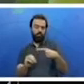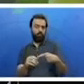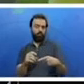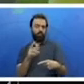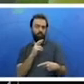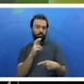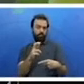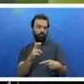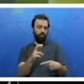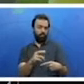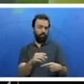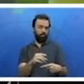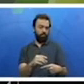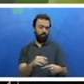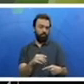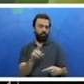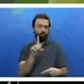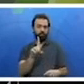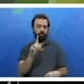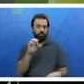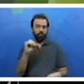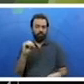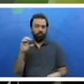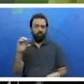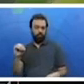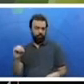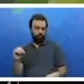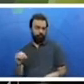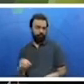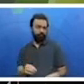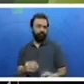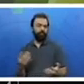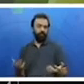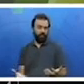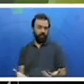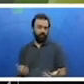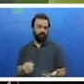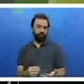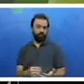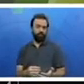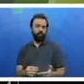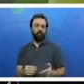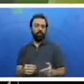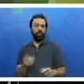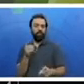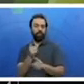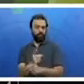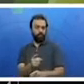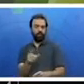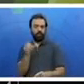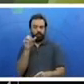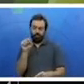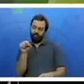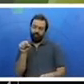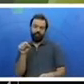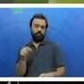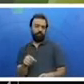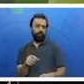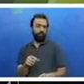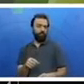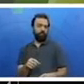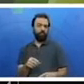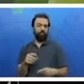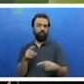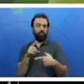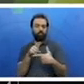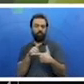100. 100, ok? Então, para eu achar o outro daqui para cá, bastava